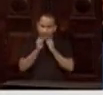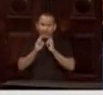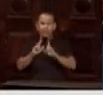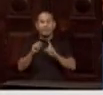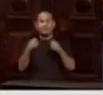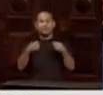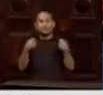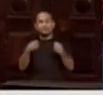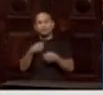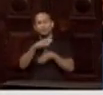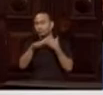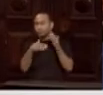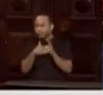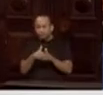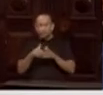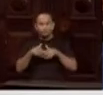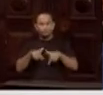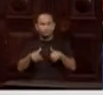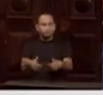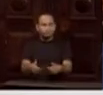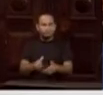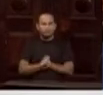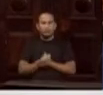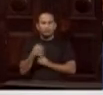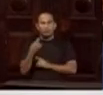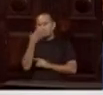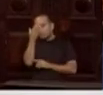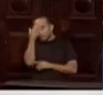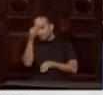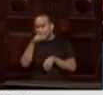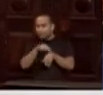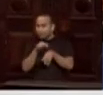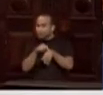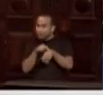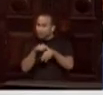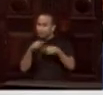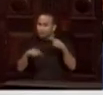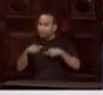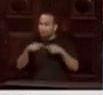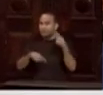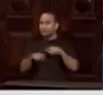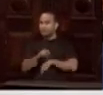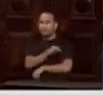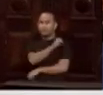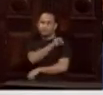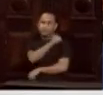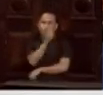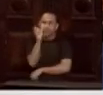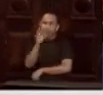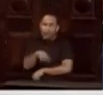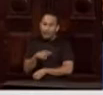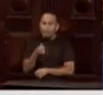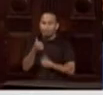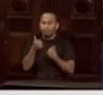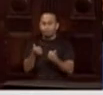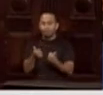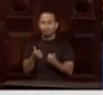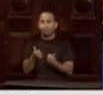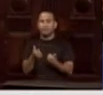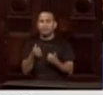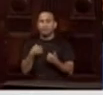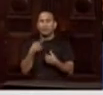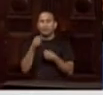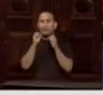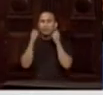precisa passar por todo esse processo. E nós sabemos que o momento político no Rio de Janeiro não é um momento político positivo. E a